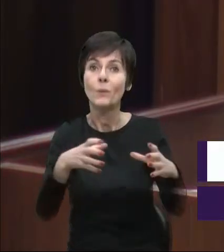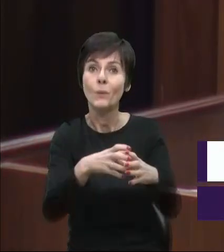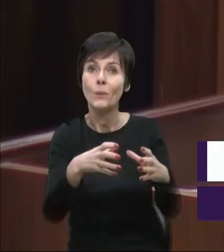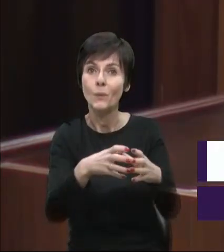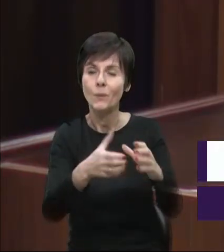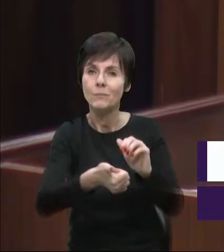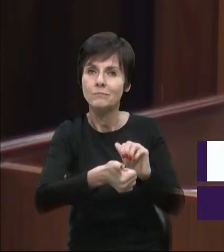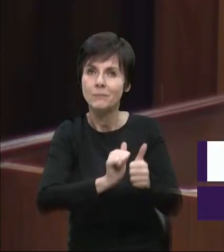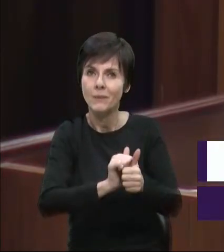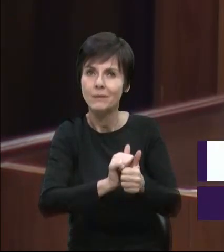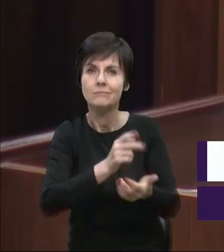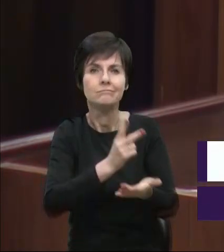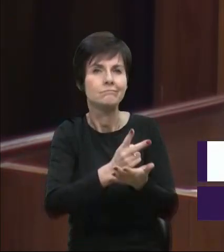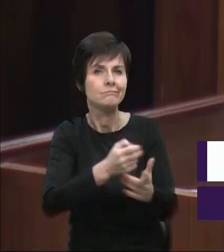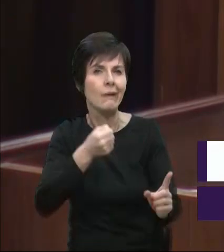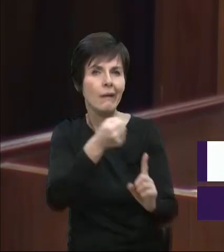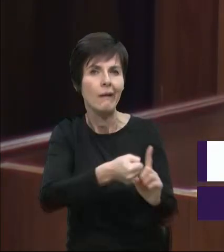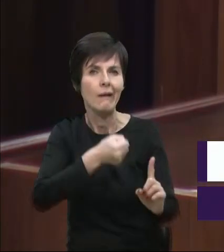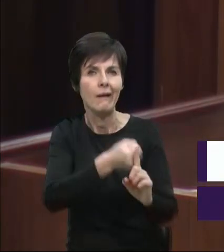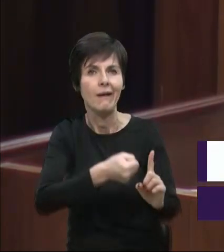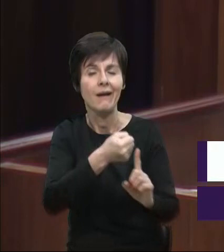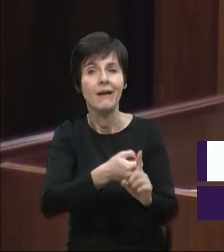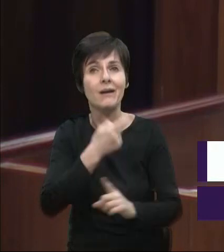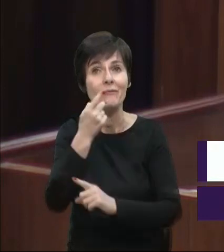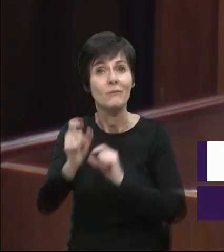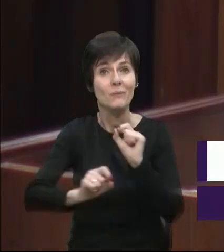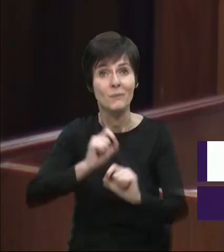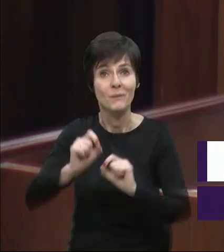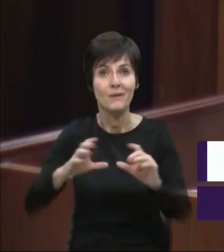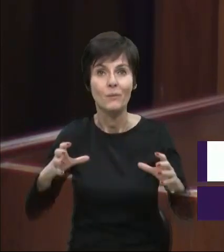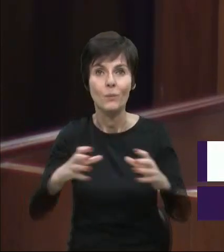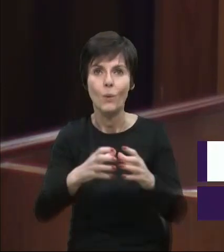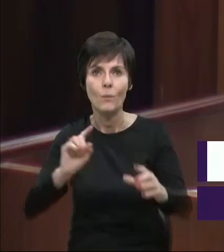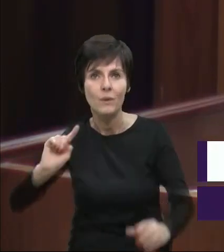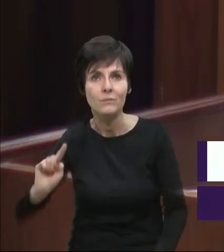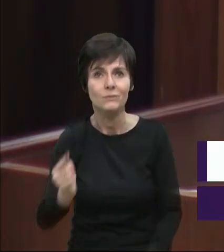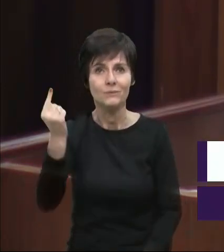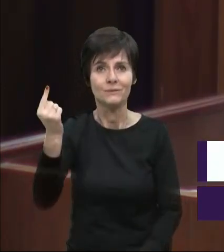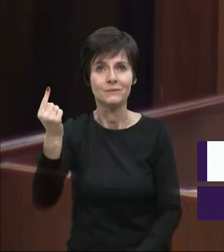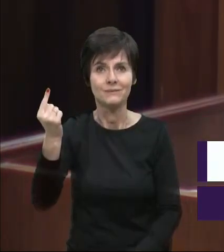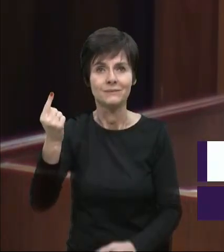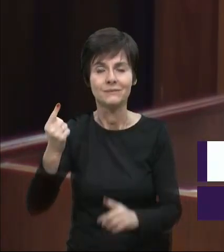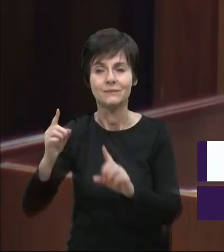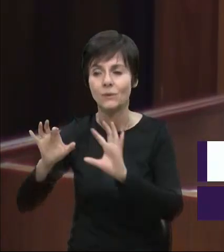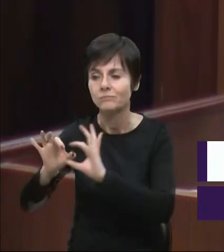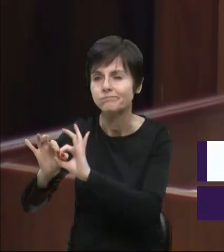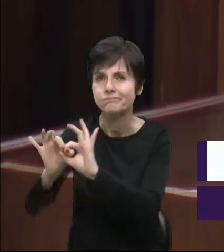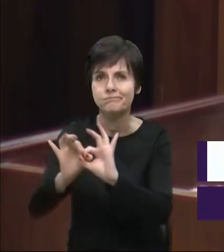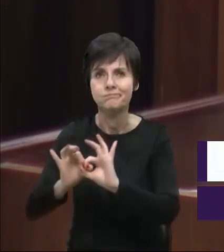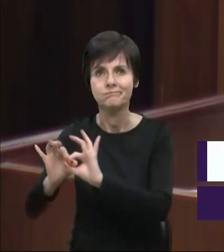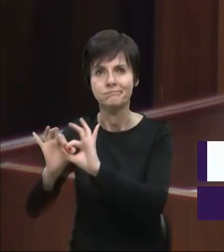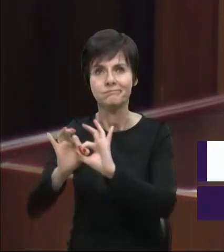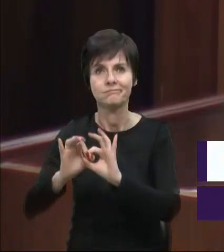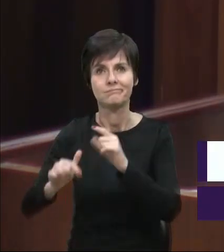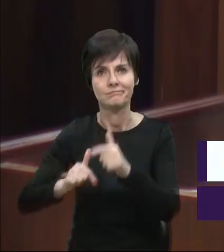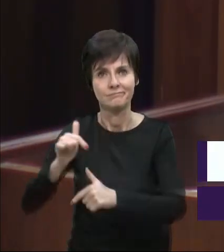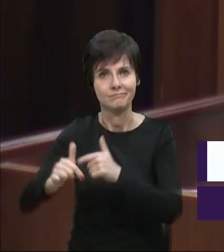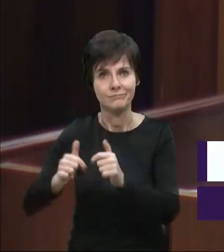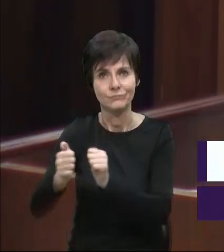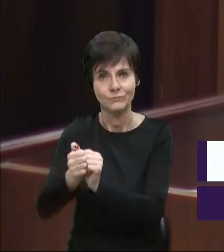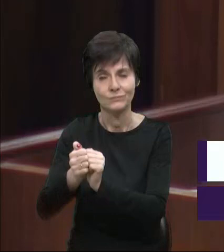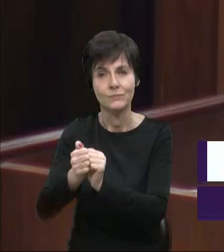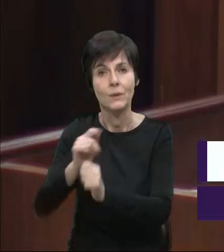está sempre junto conosco. A gente sempre diz que nossa comissão é uma só, nós trabalhamos junto. Gostaria de agradecer ao